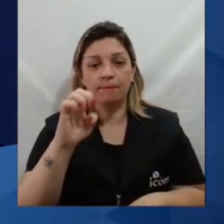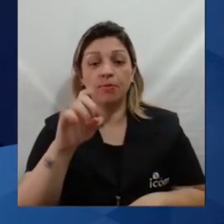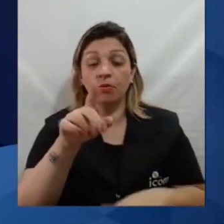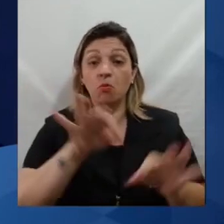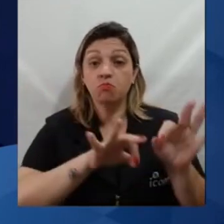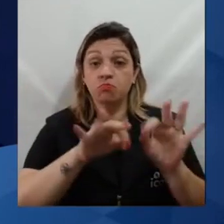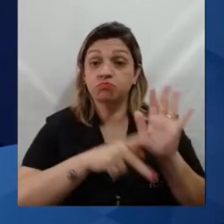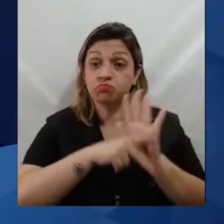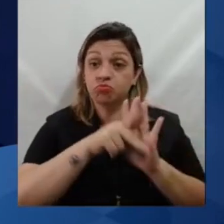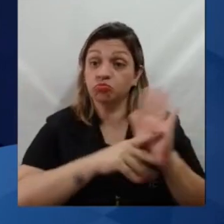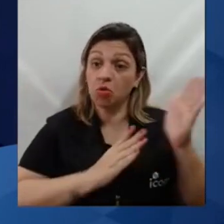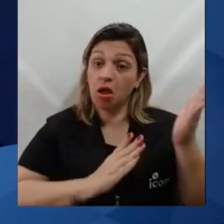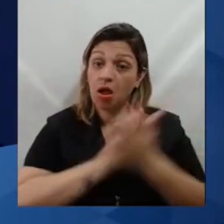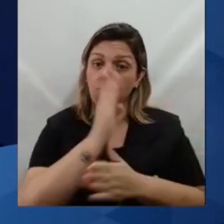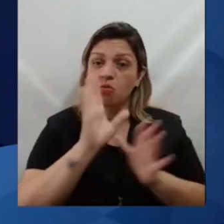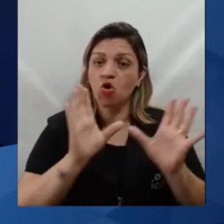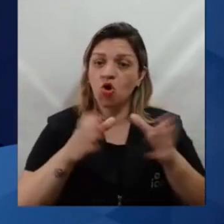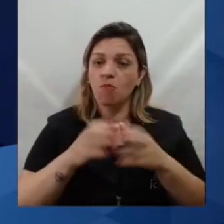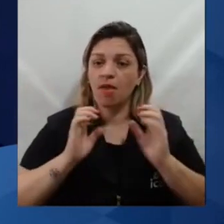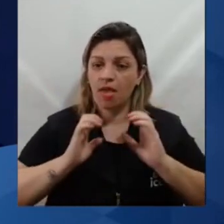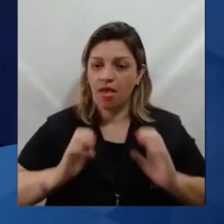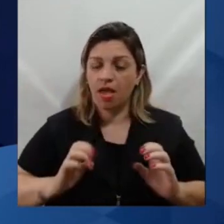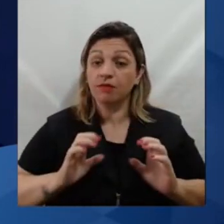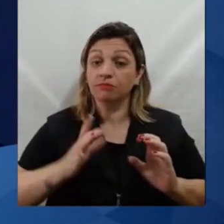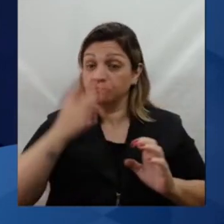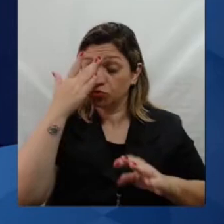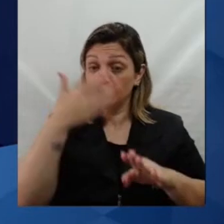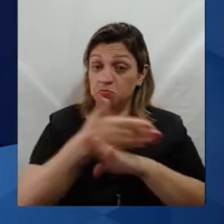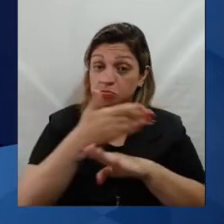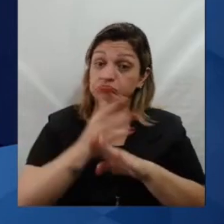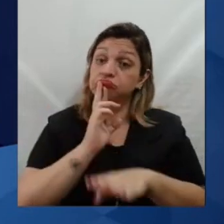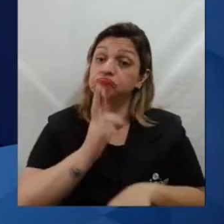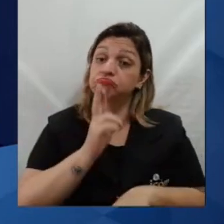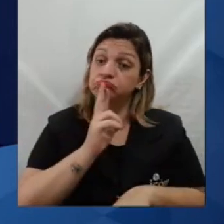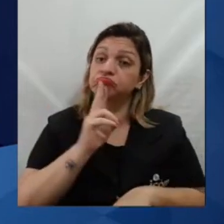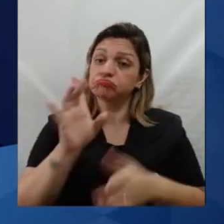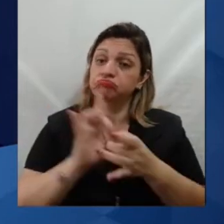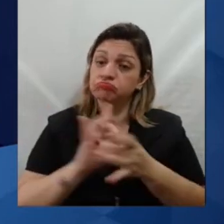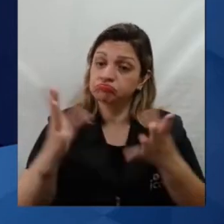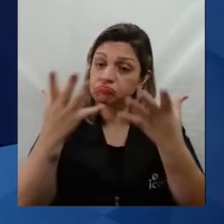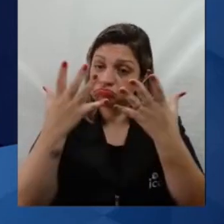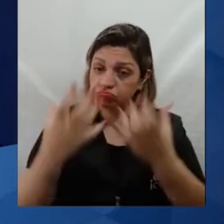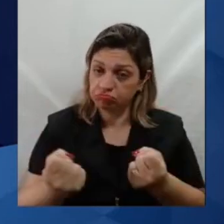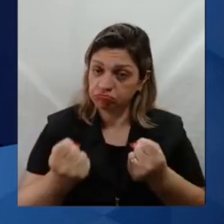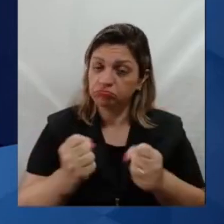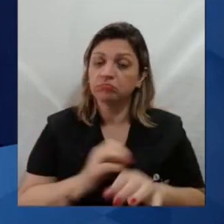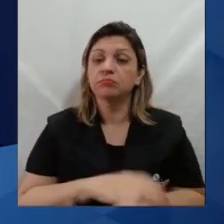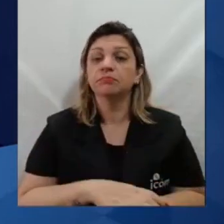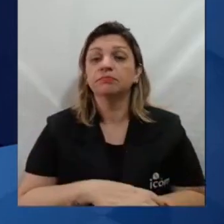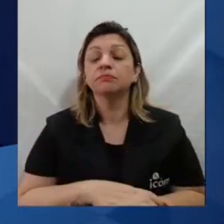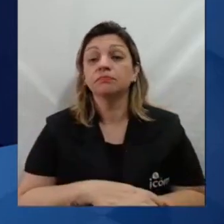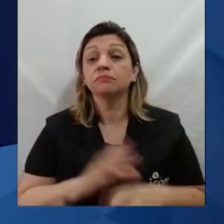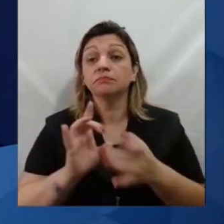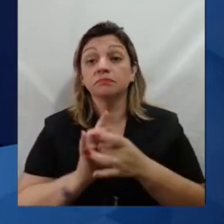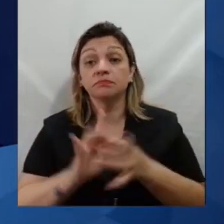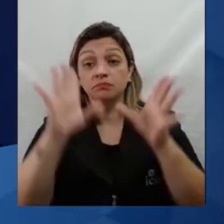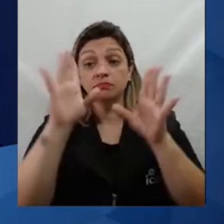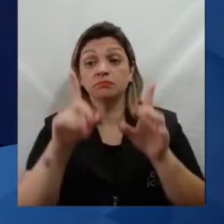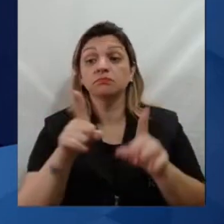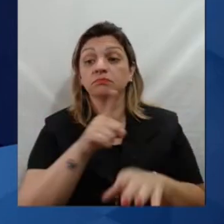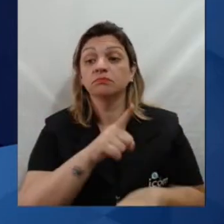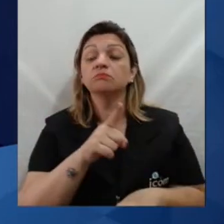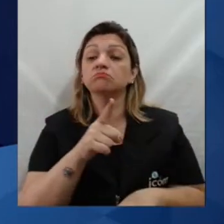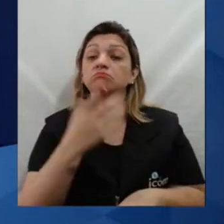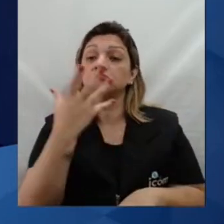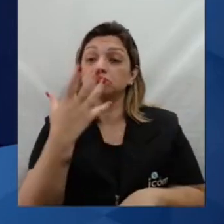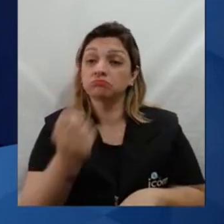Comitê de Ética e os participantes eles responderam termo de consentimento livre esclarecido. A autorização ela foi concedida pelos